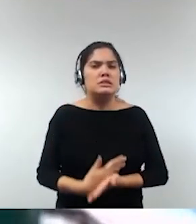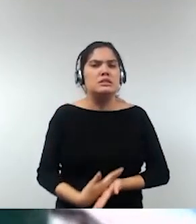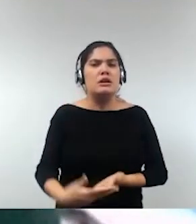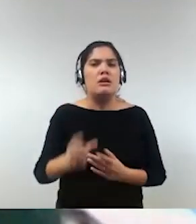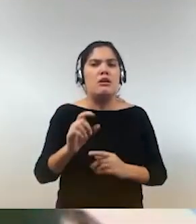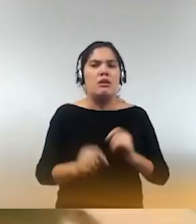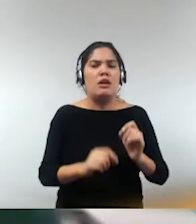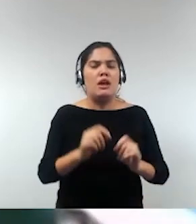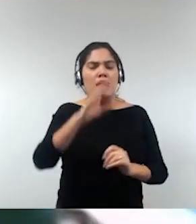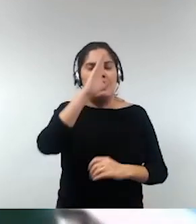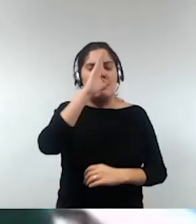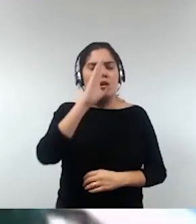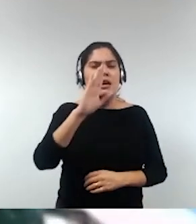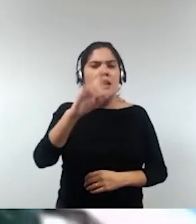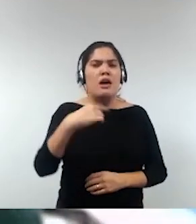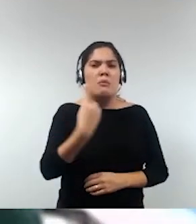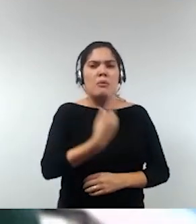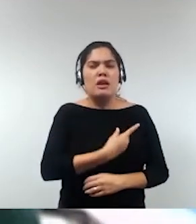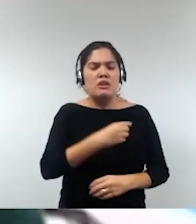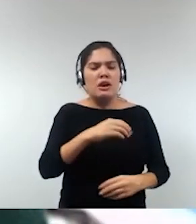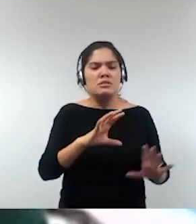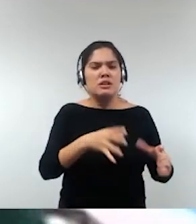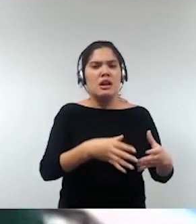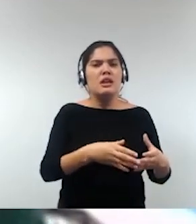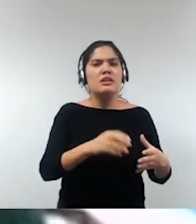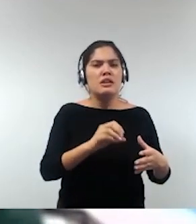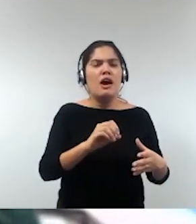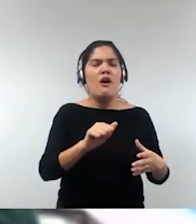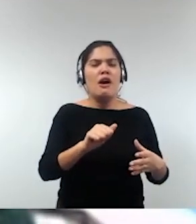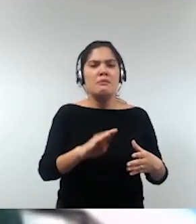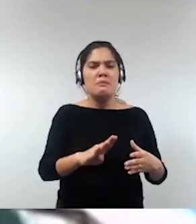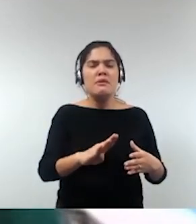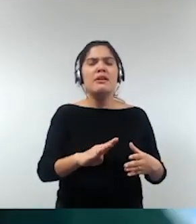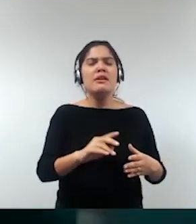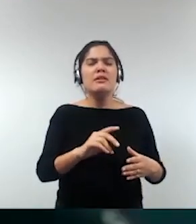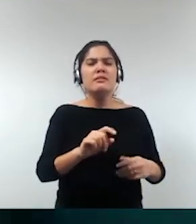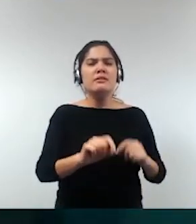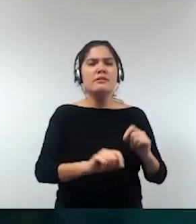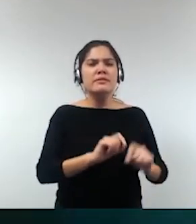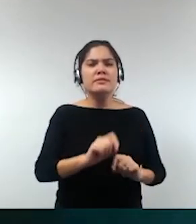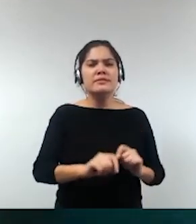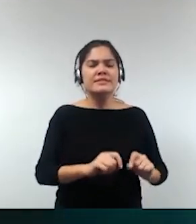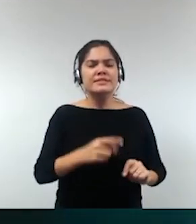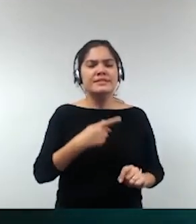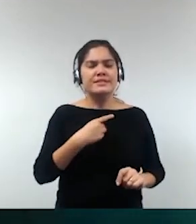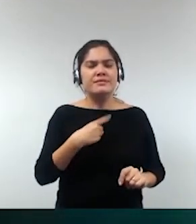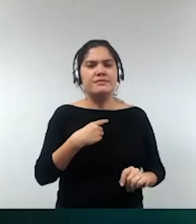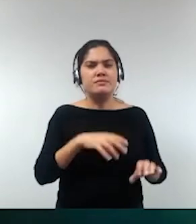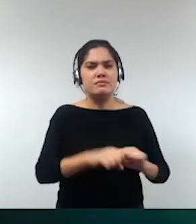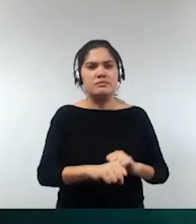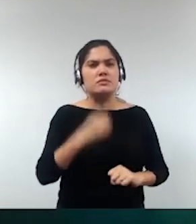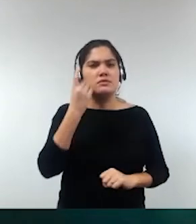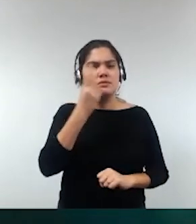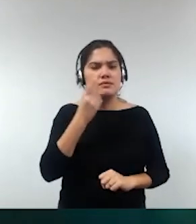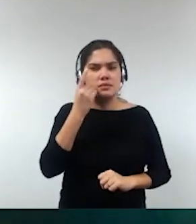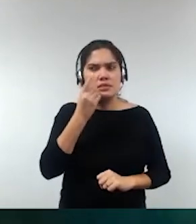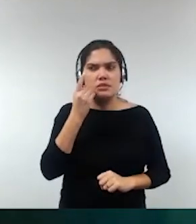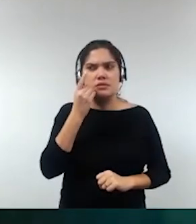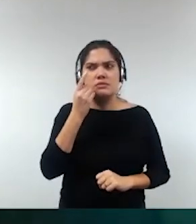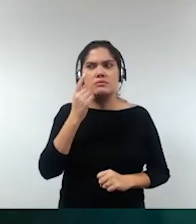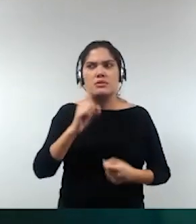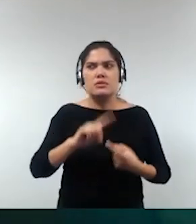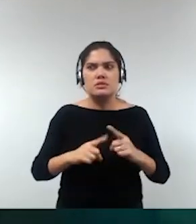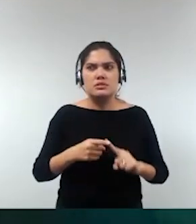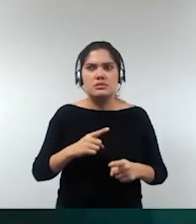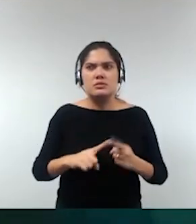era fundamental para a gente dentro da ordem, que era, né, tratar a formação dos advogados consensuais. Acho que isso é